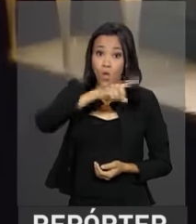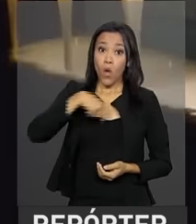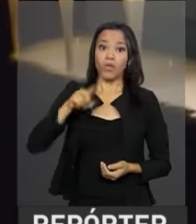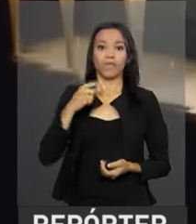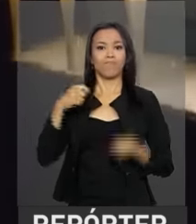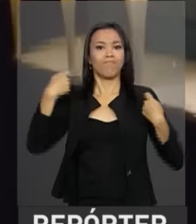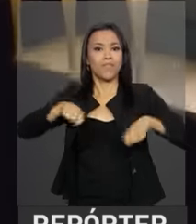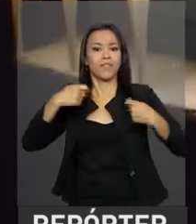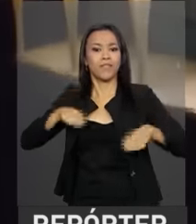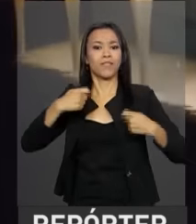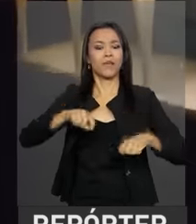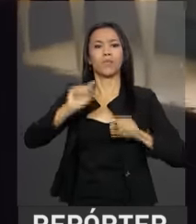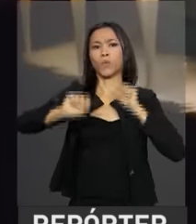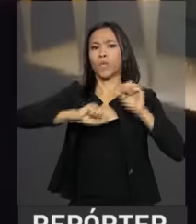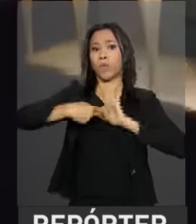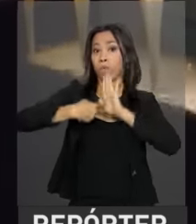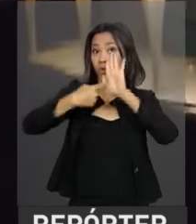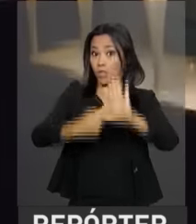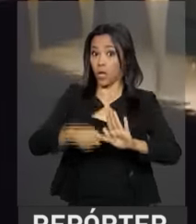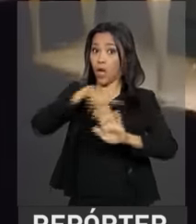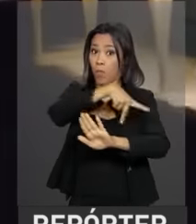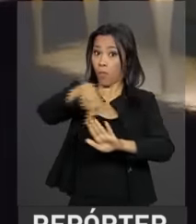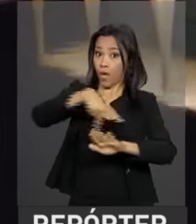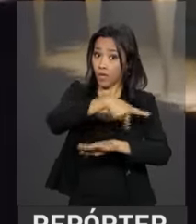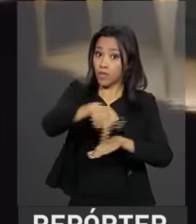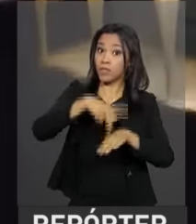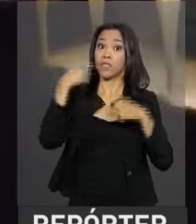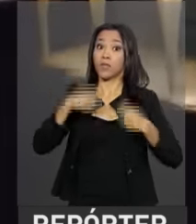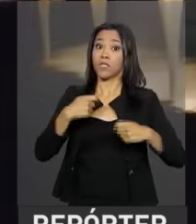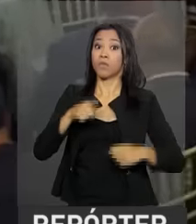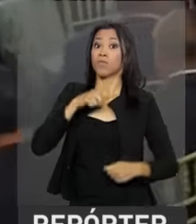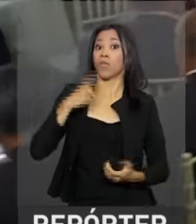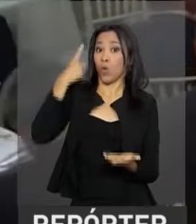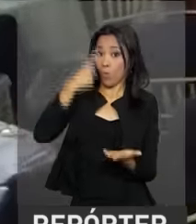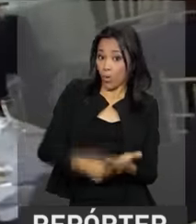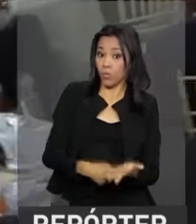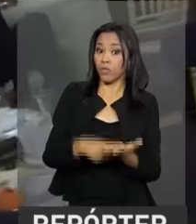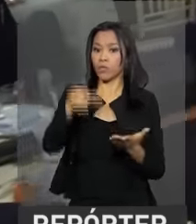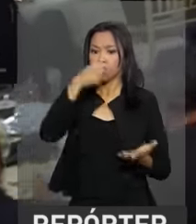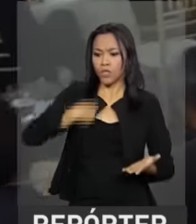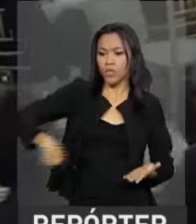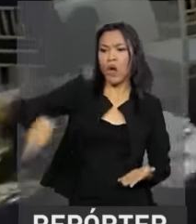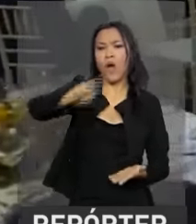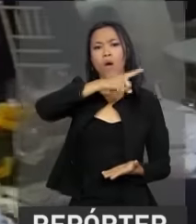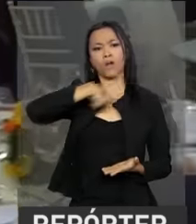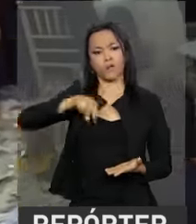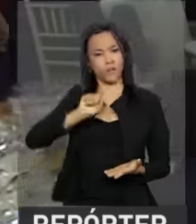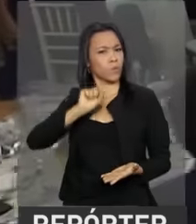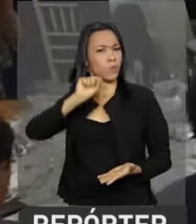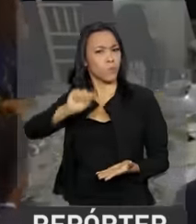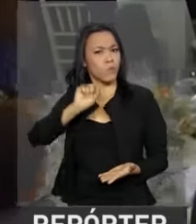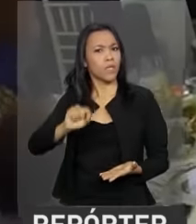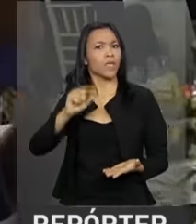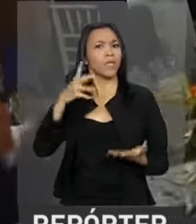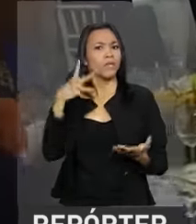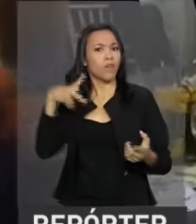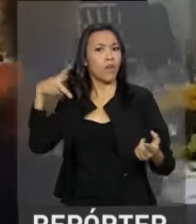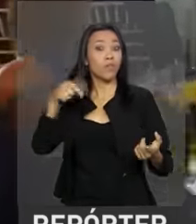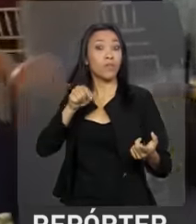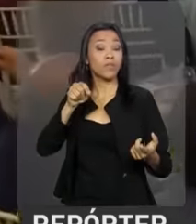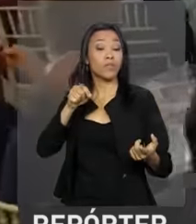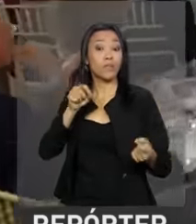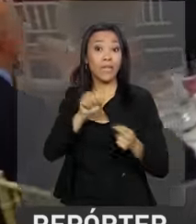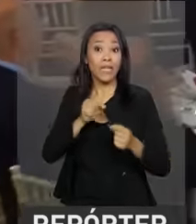precisando revelar ao país que nós temos responsabilidade porque todos nós de alguma maneira Estamos cortando na